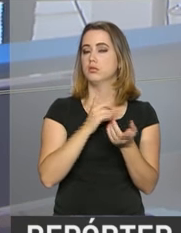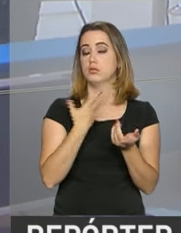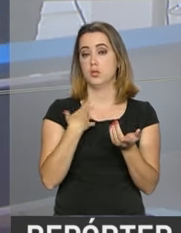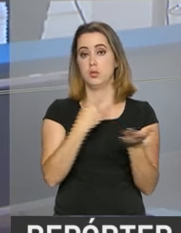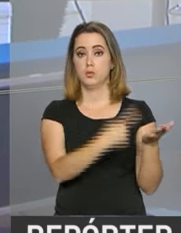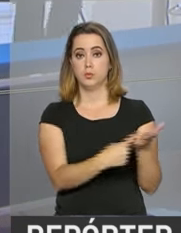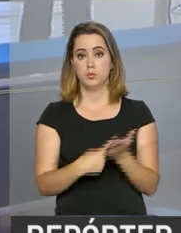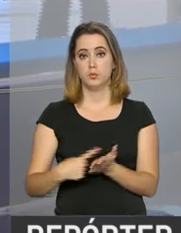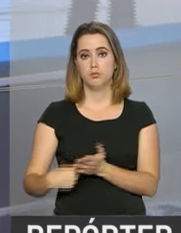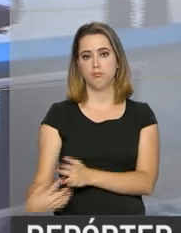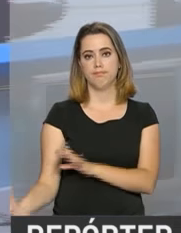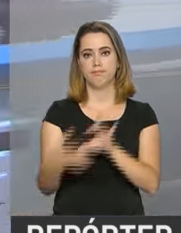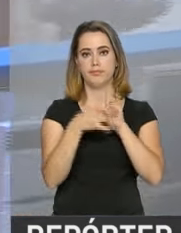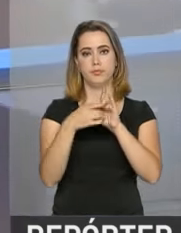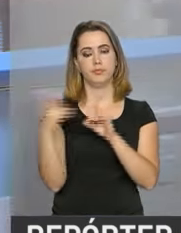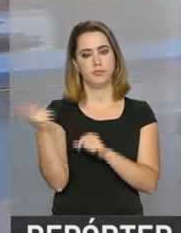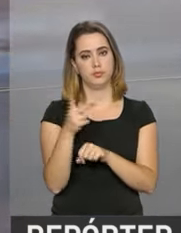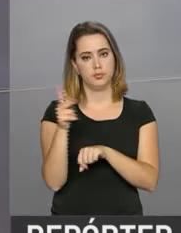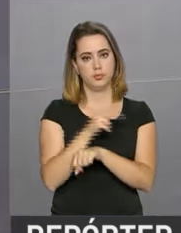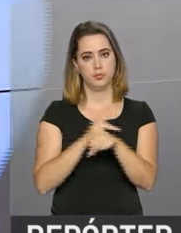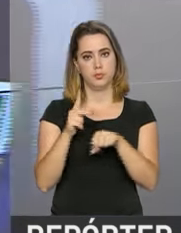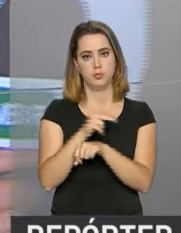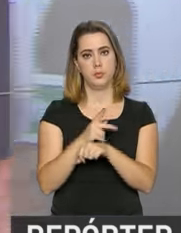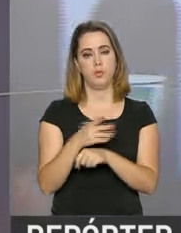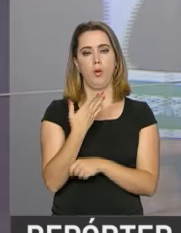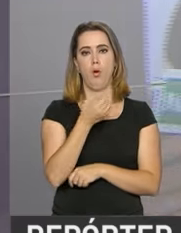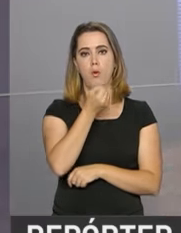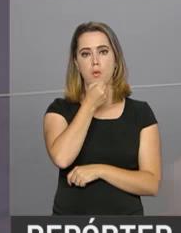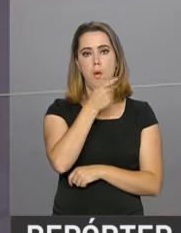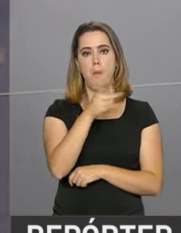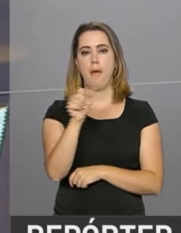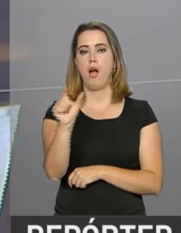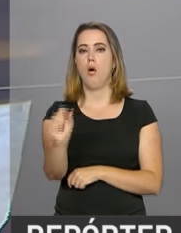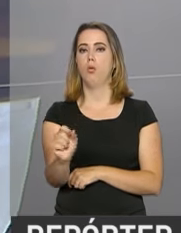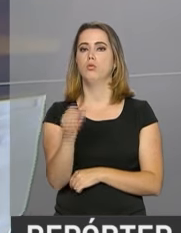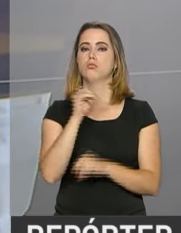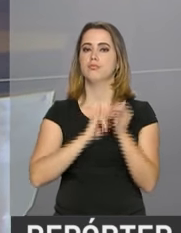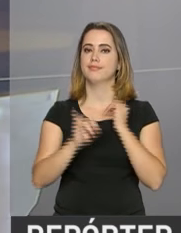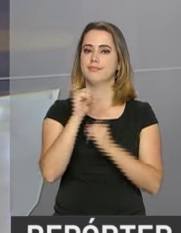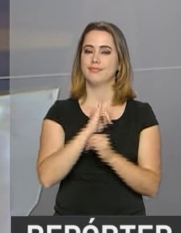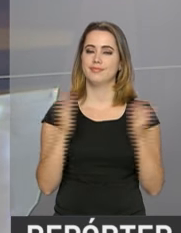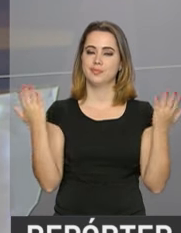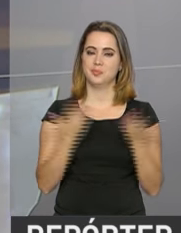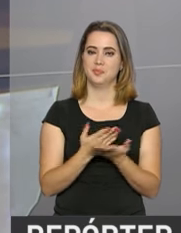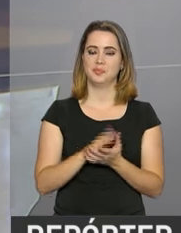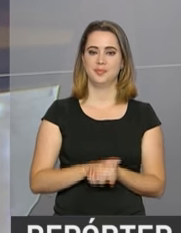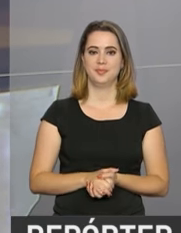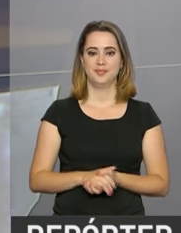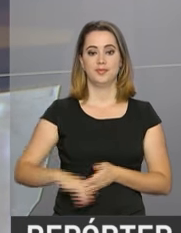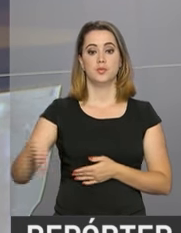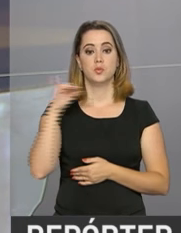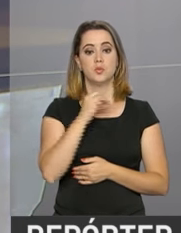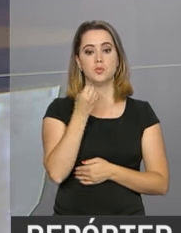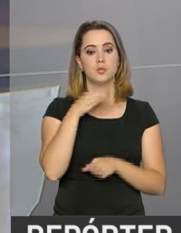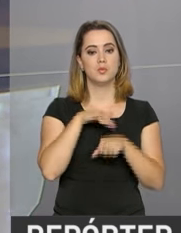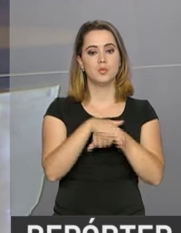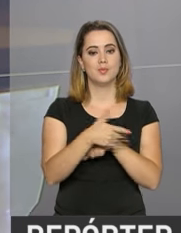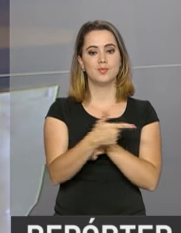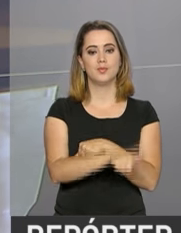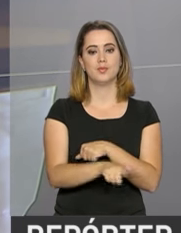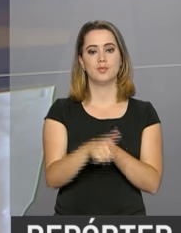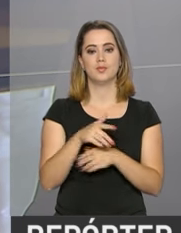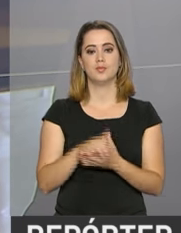estreitam ainda mais a relação entre os dois países o repórter Paulo la Sálvia Tem mais informações pra gente Olá Paulo Boa noite outra